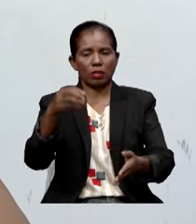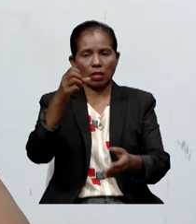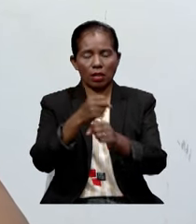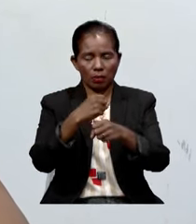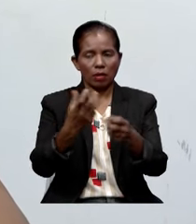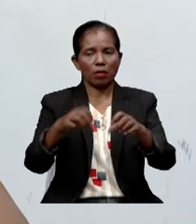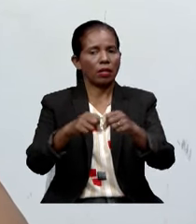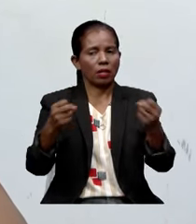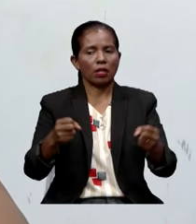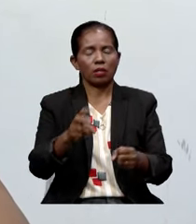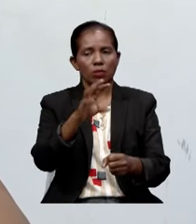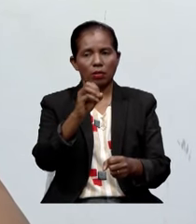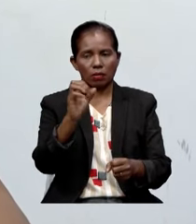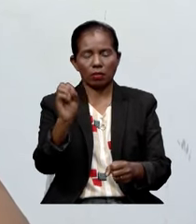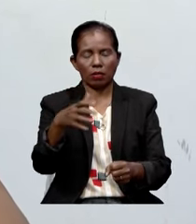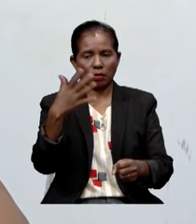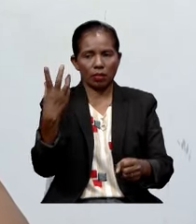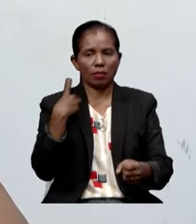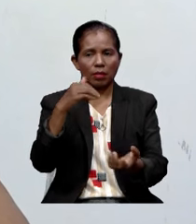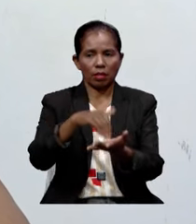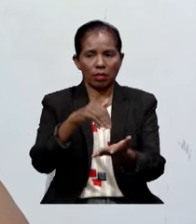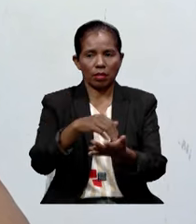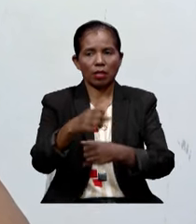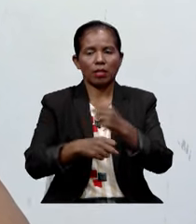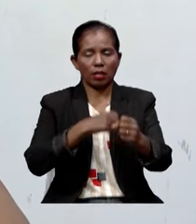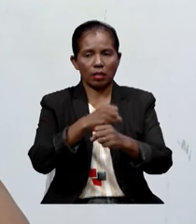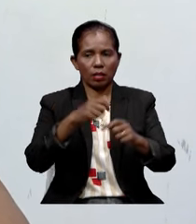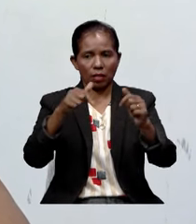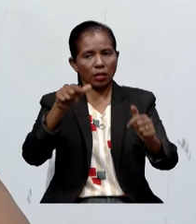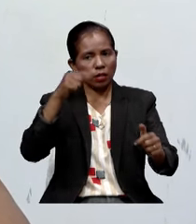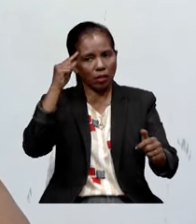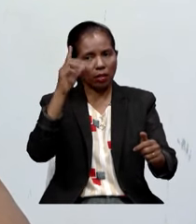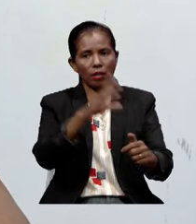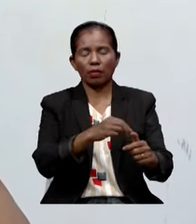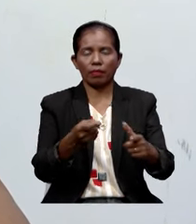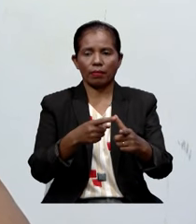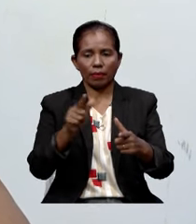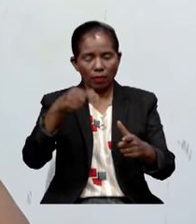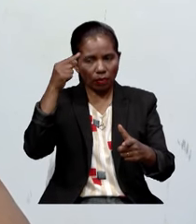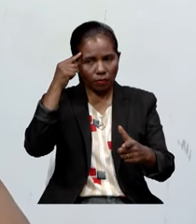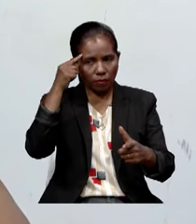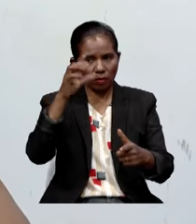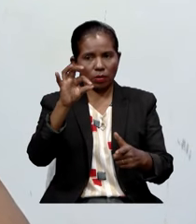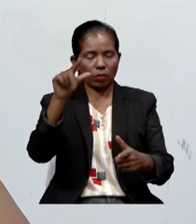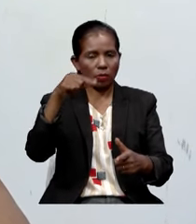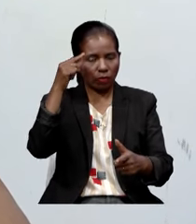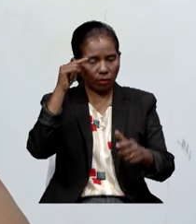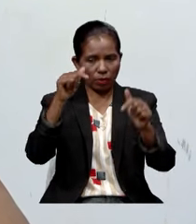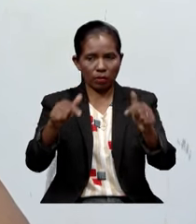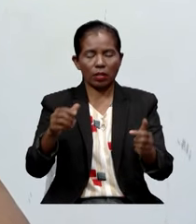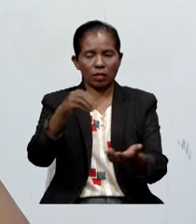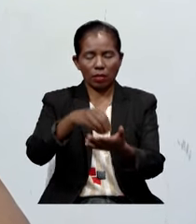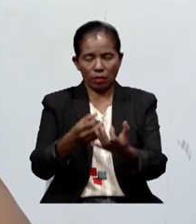ti 2015 ita ame hal tenis turus tina ide ne governo fanesa governo un governo ne karak tau